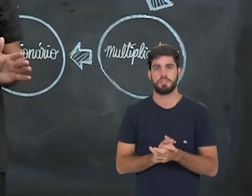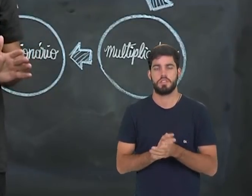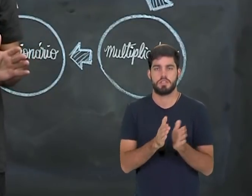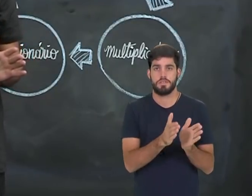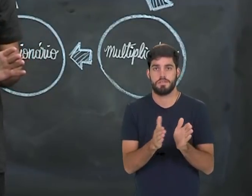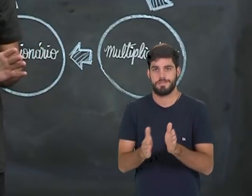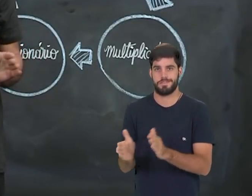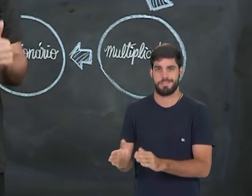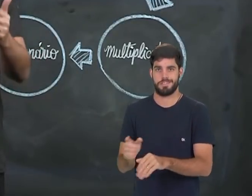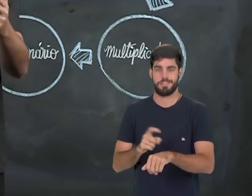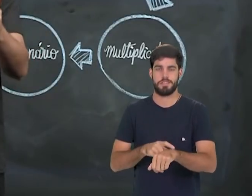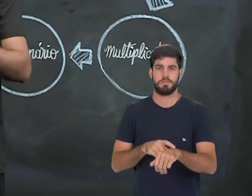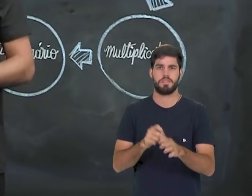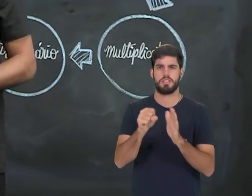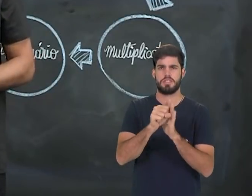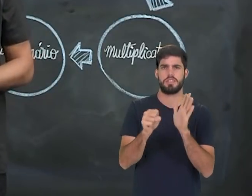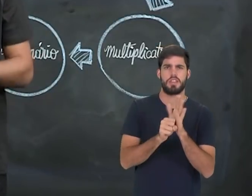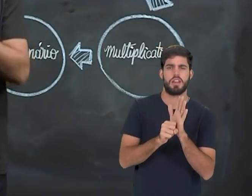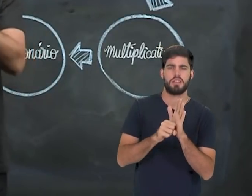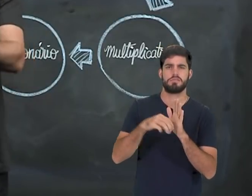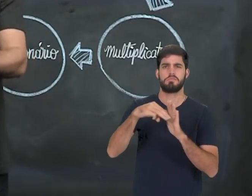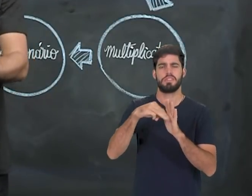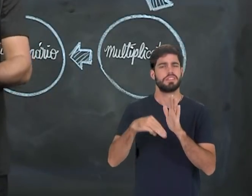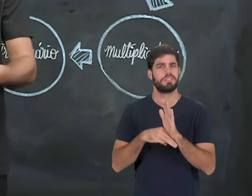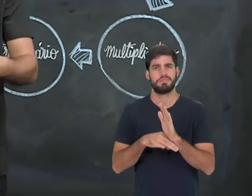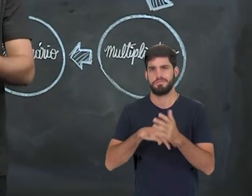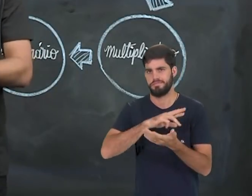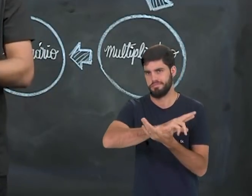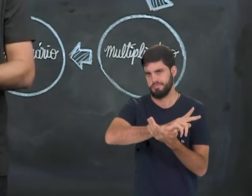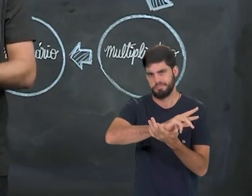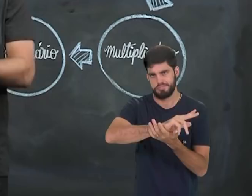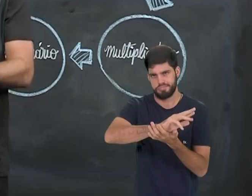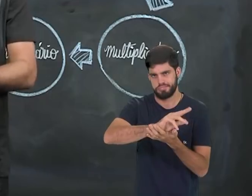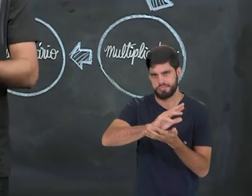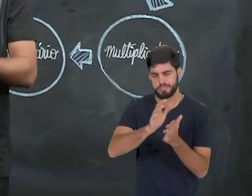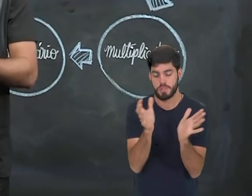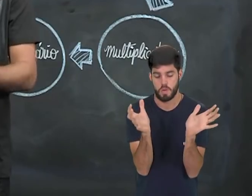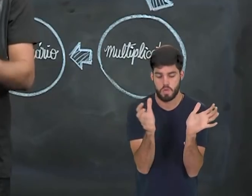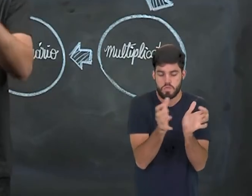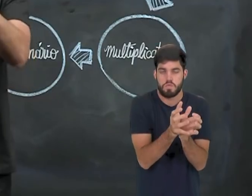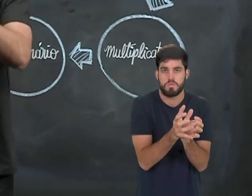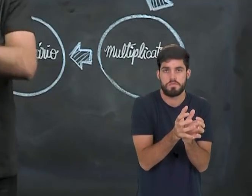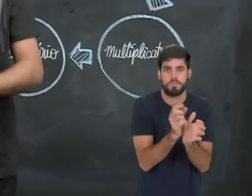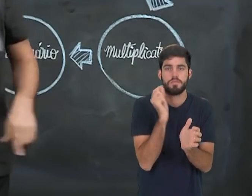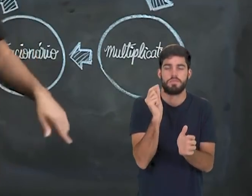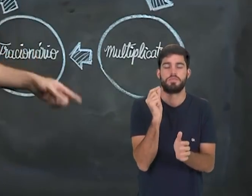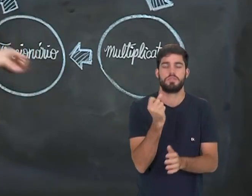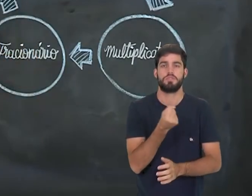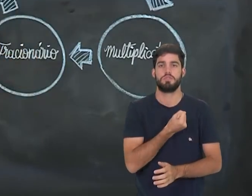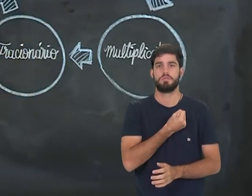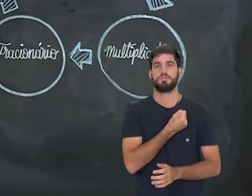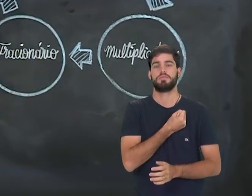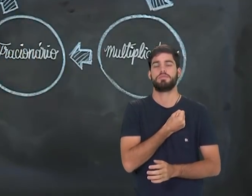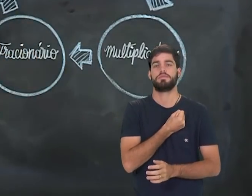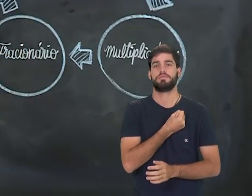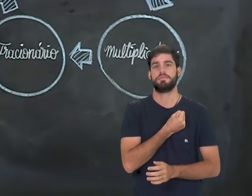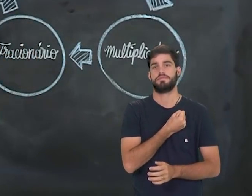muito comum na língua portuguesa, né? Século, milênio. Esses números, então, que marcam ideias de grupo, de coletividade, são os